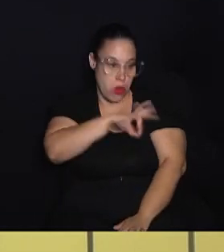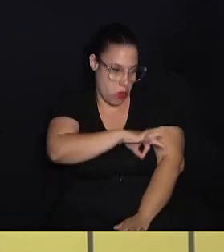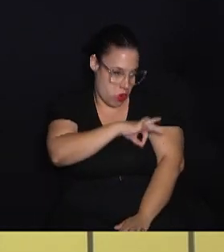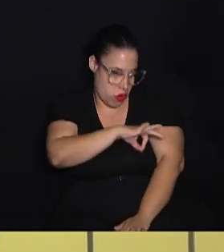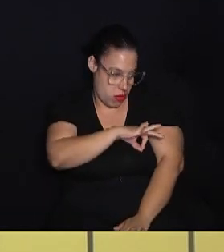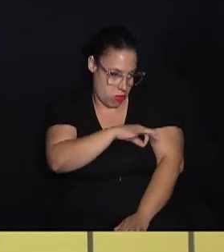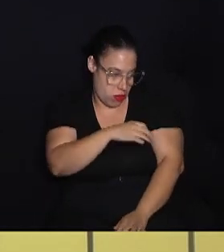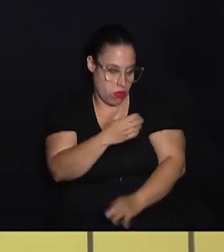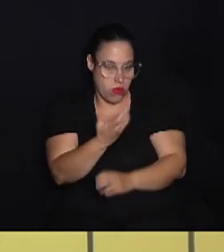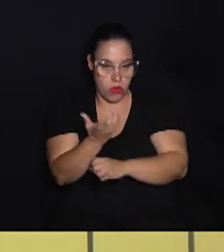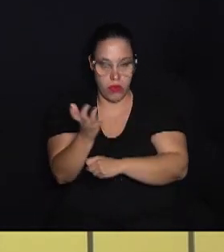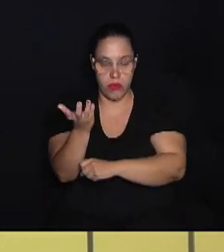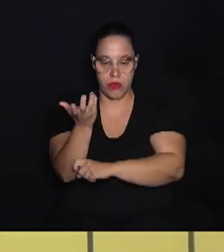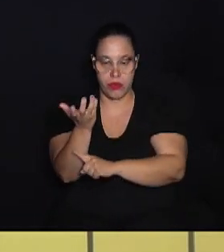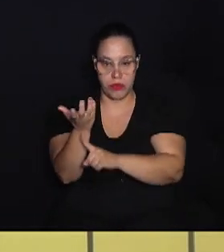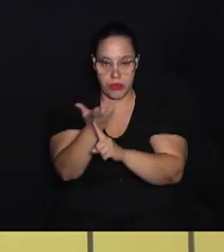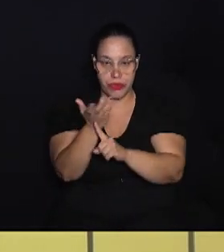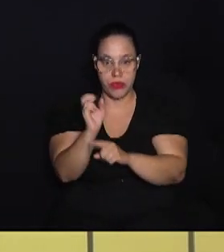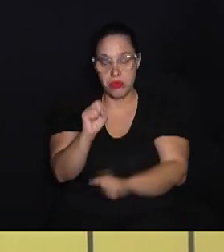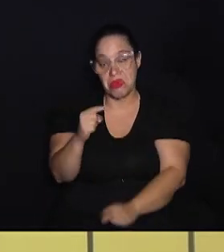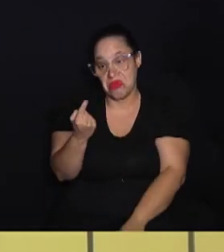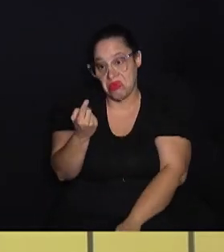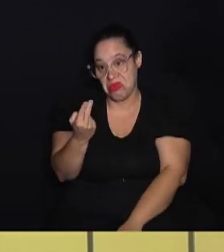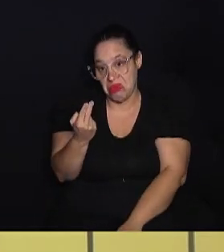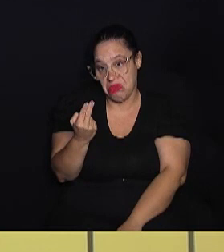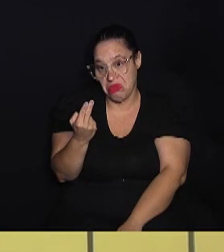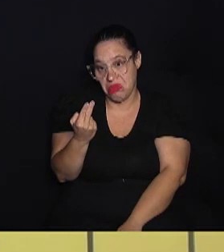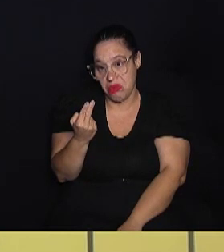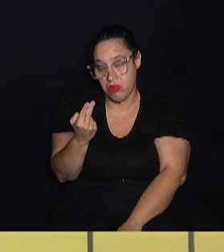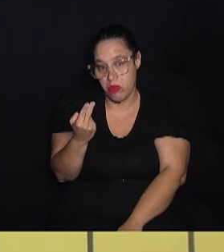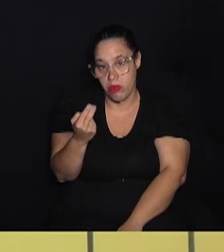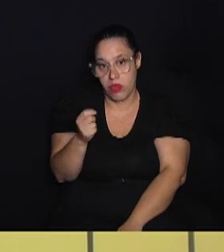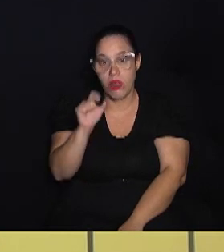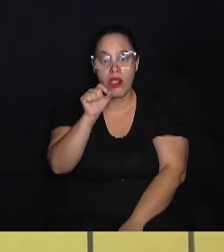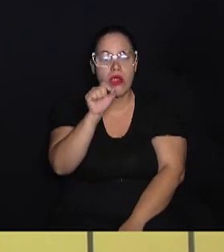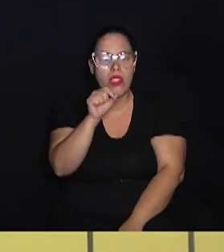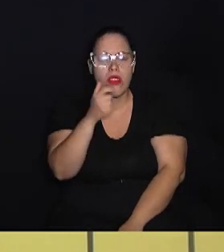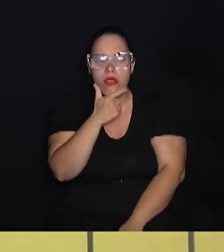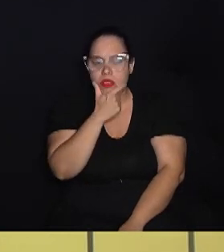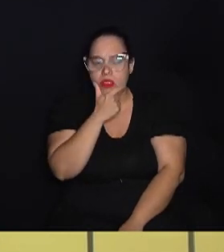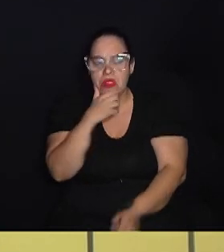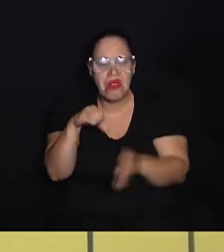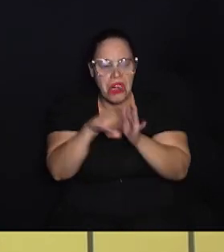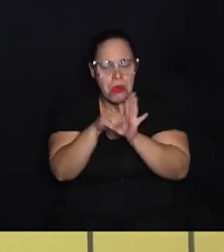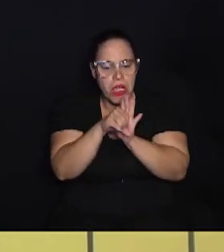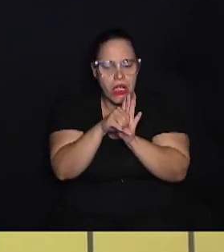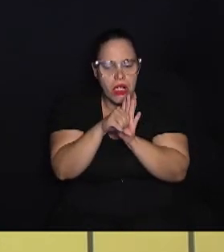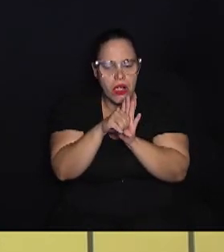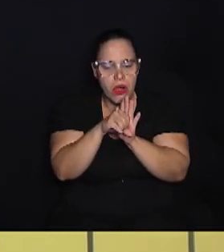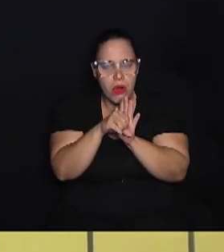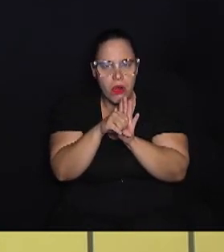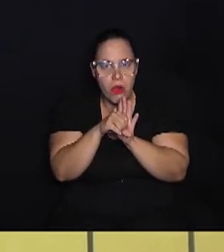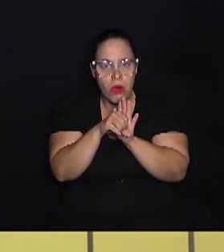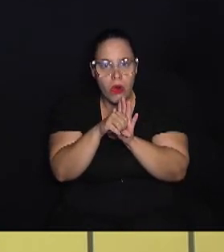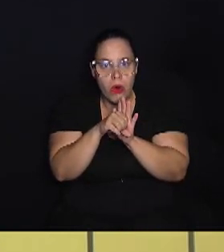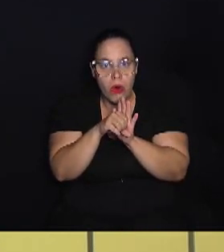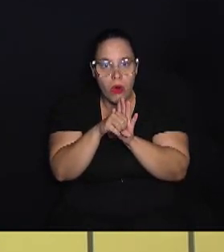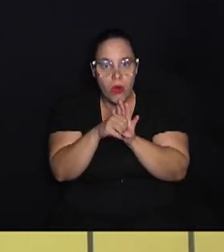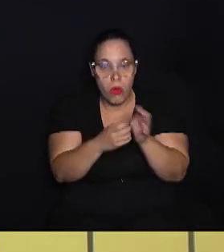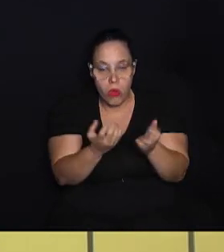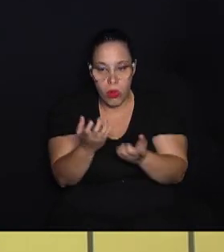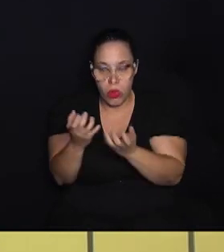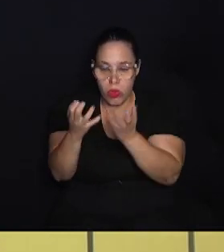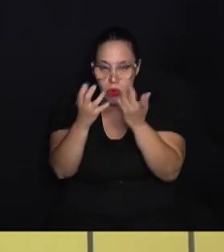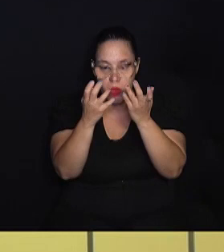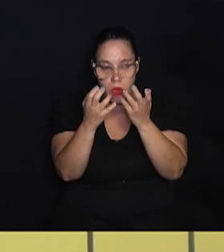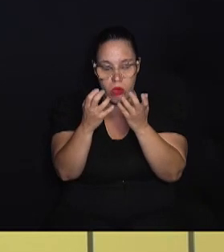Ambiental ou então outro órgão. E quanto a essa questão criminal, atear o fogo num terreno